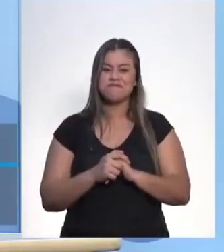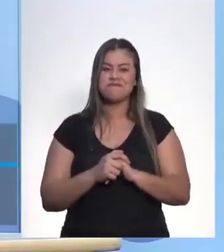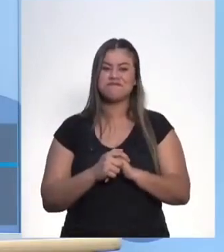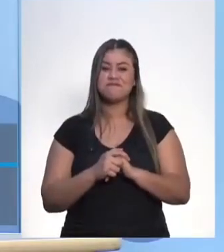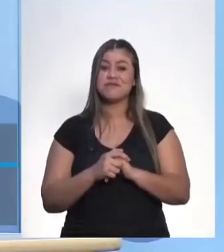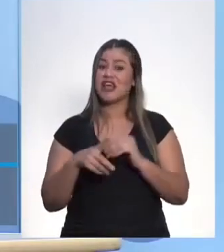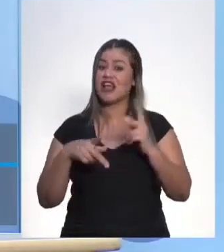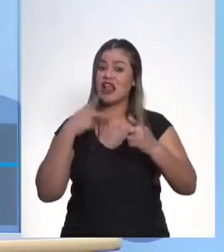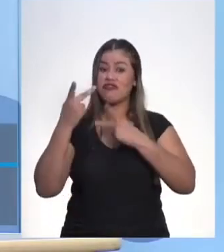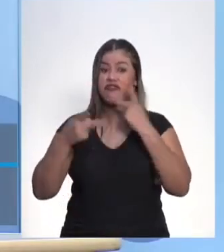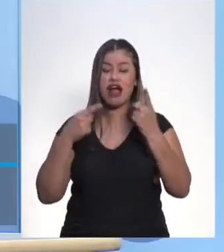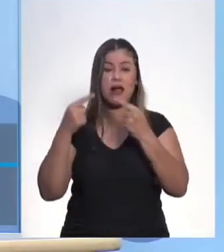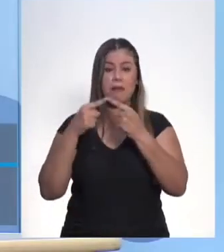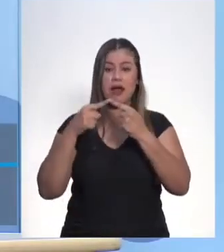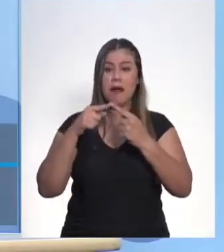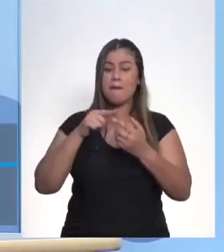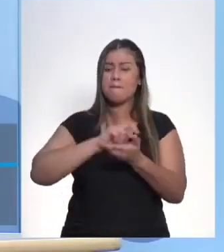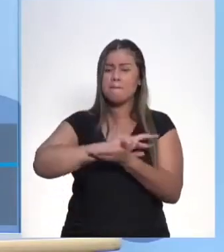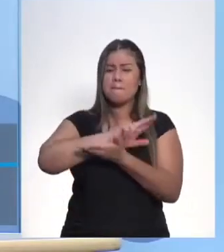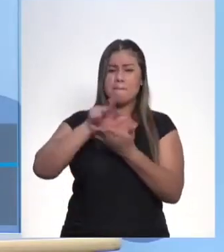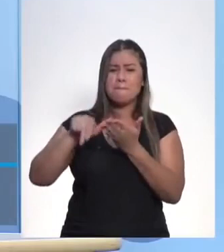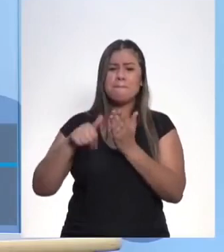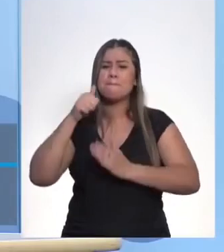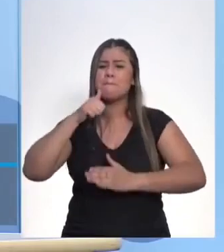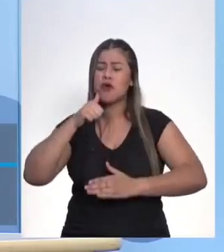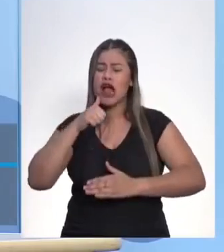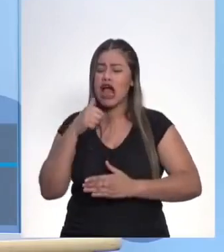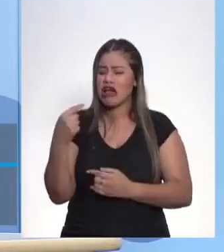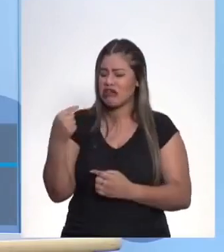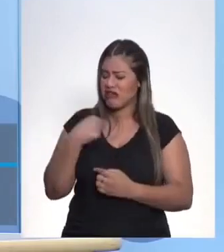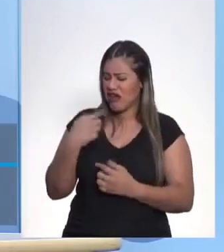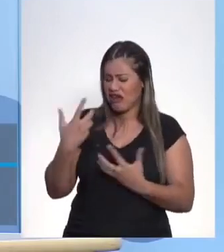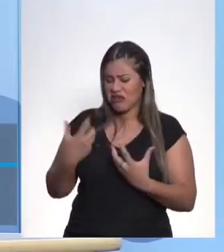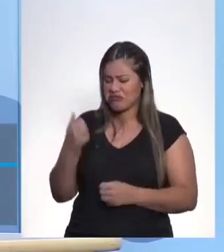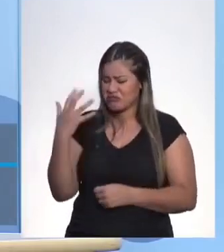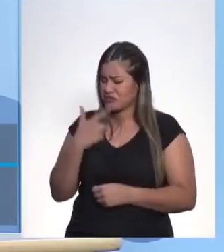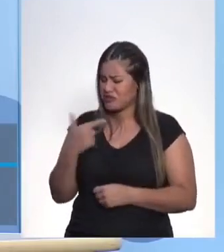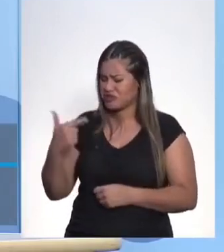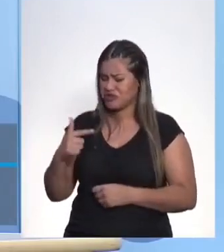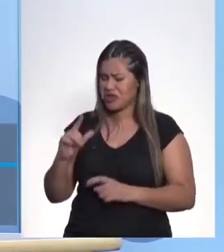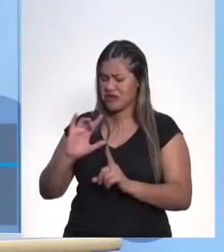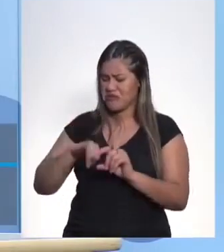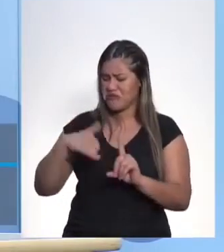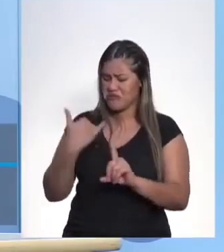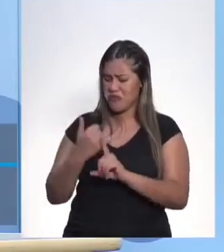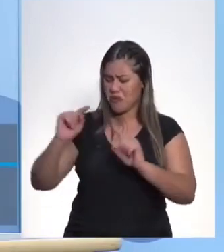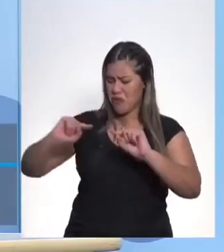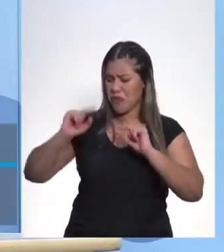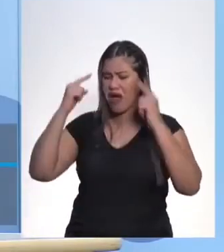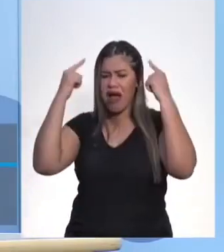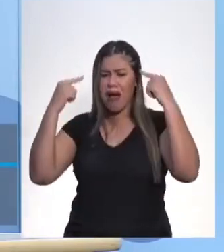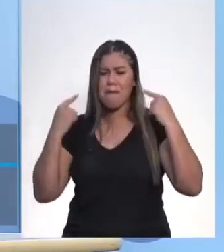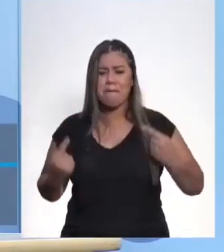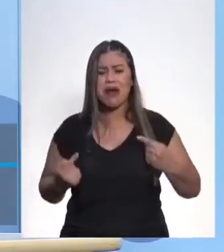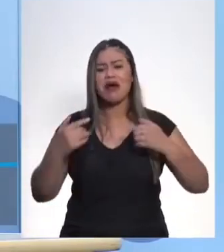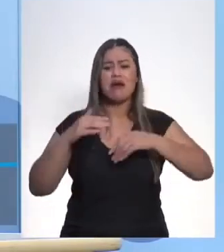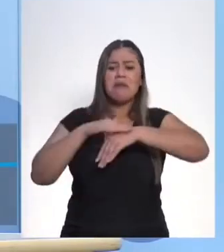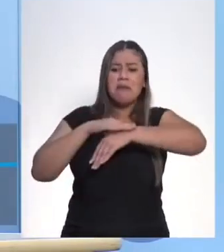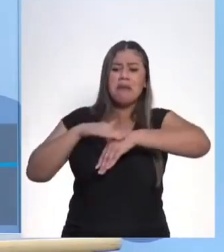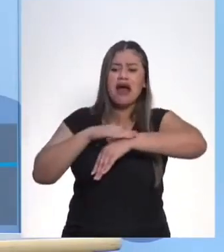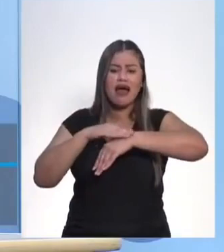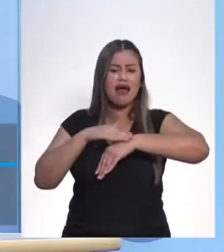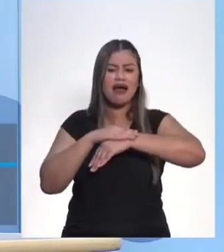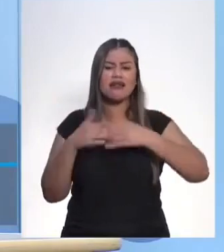e ela fala em nome de milhares de garotas que não se aceitam, que sofreram bullying por conta do seu cabelo, da sua pele,